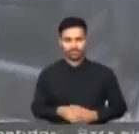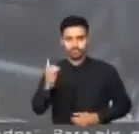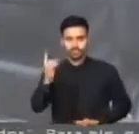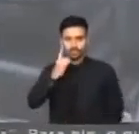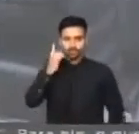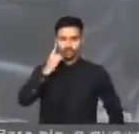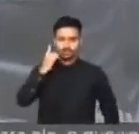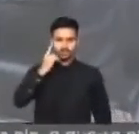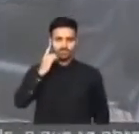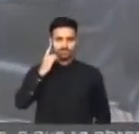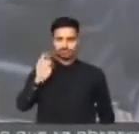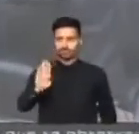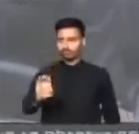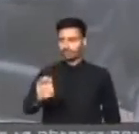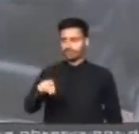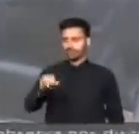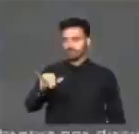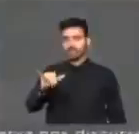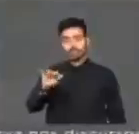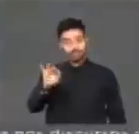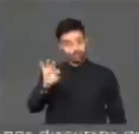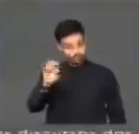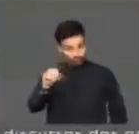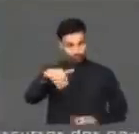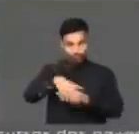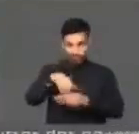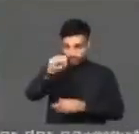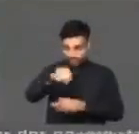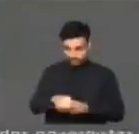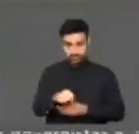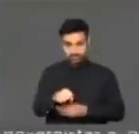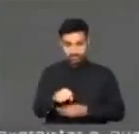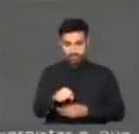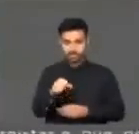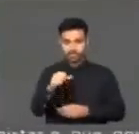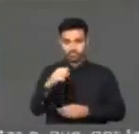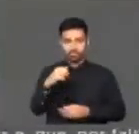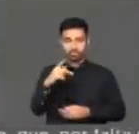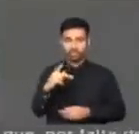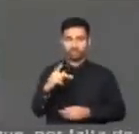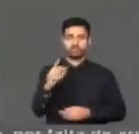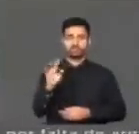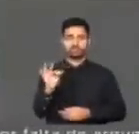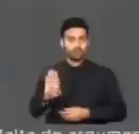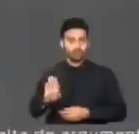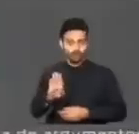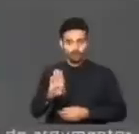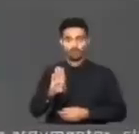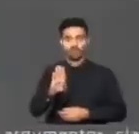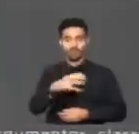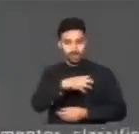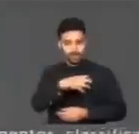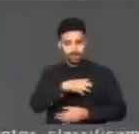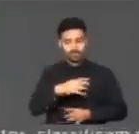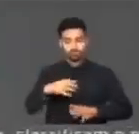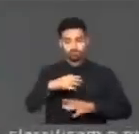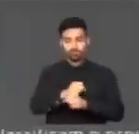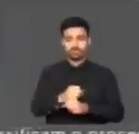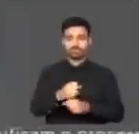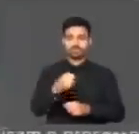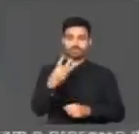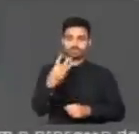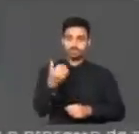Deputado Benito Gama, votou sim, é do PTB da Bahia, e acumulou